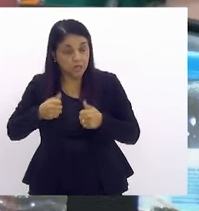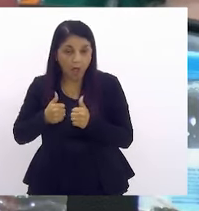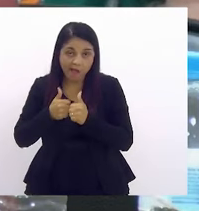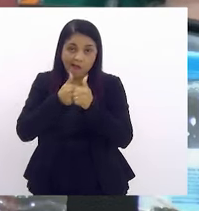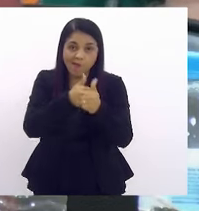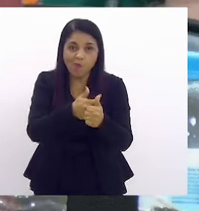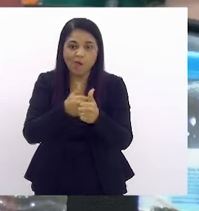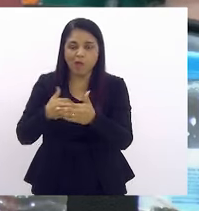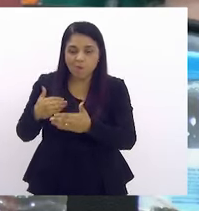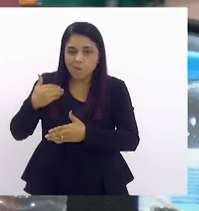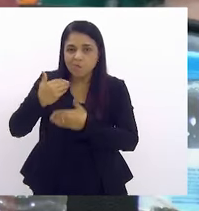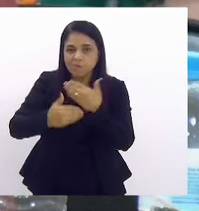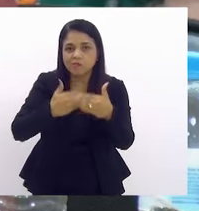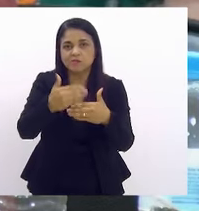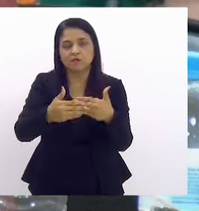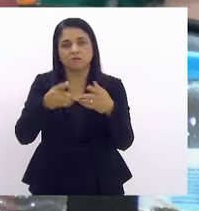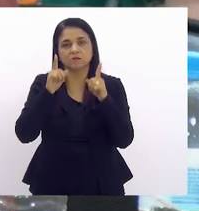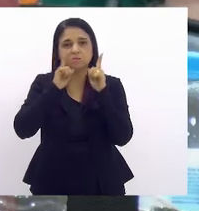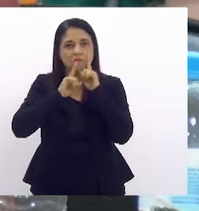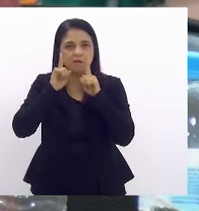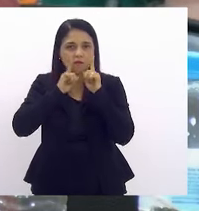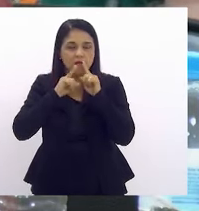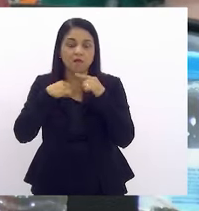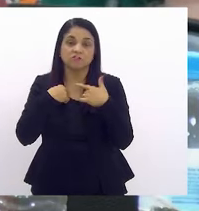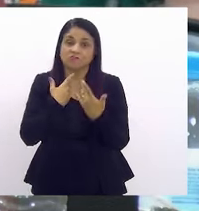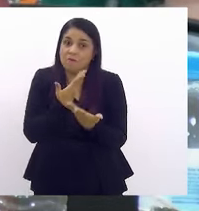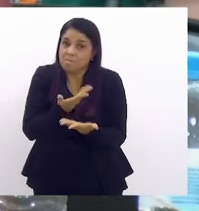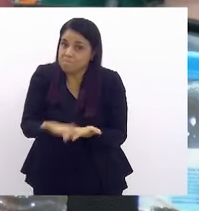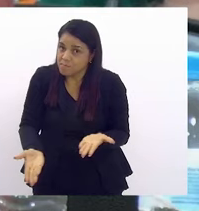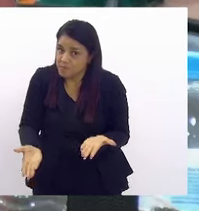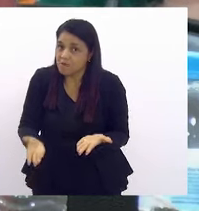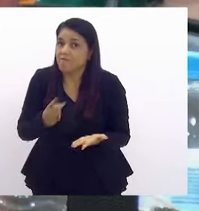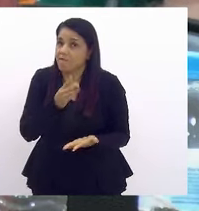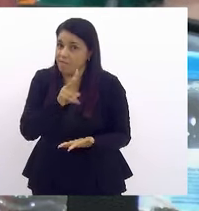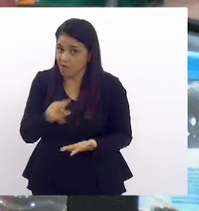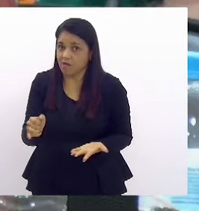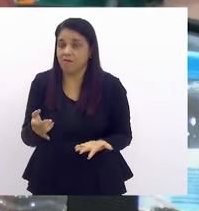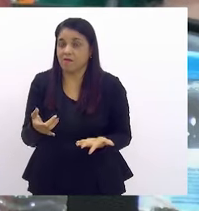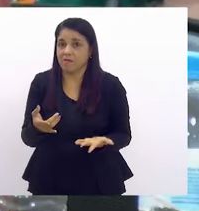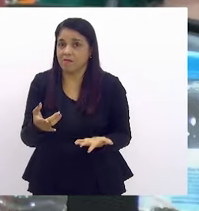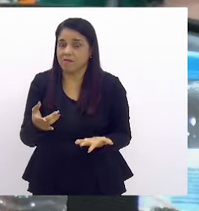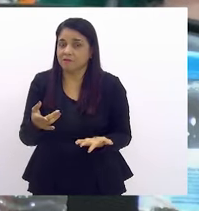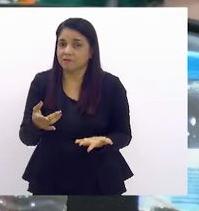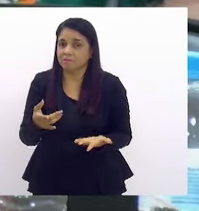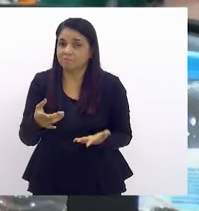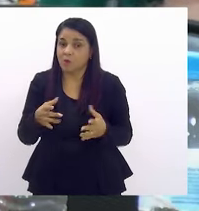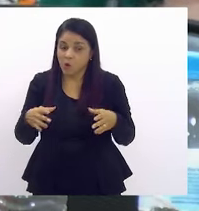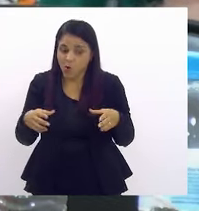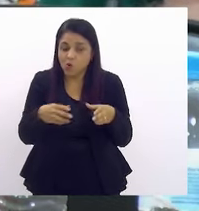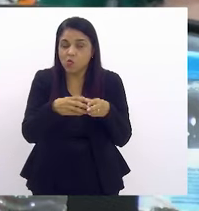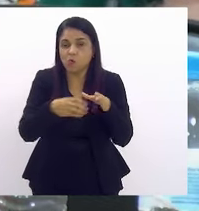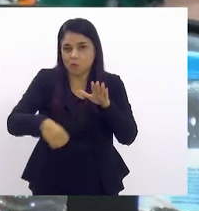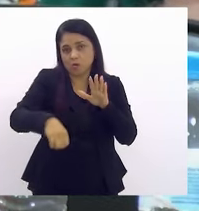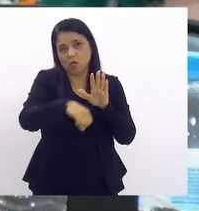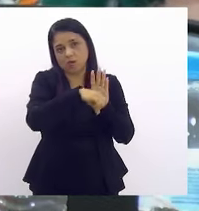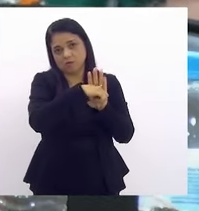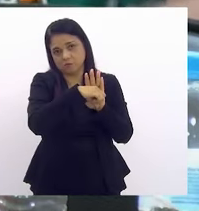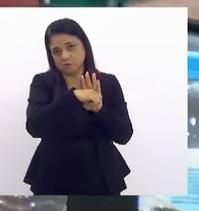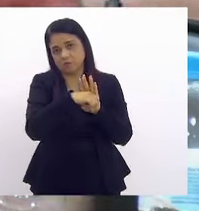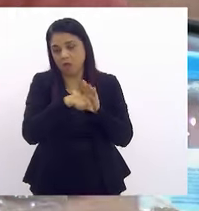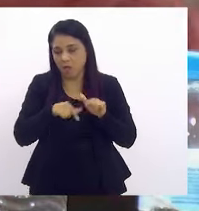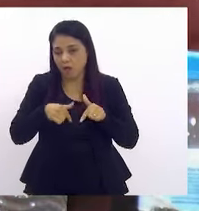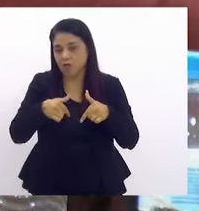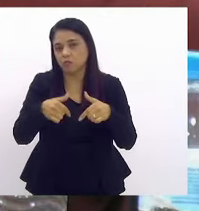aqui em Maricá, nós vamos perder espaço, já estamos perdendo território, para uma série de organizações criminosas que estão atuando na